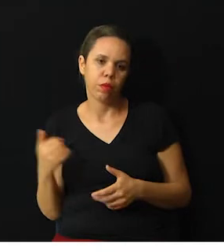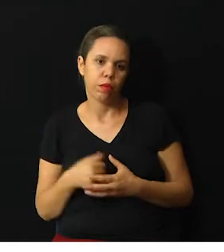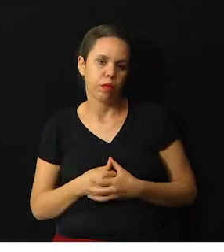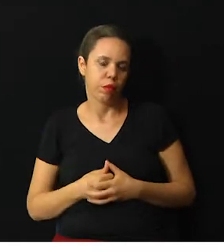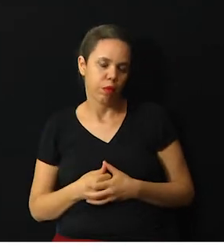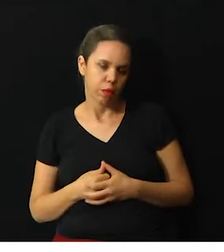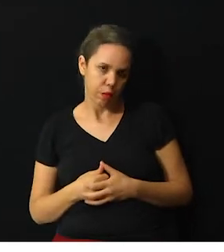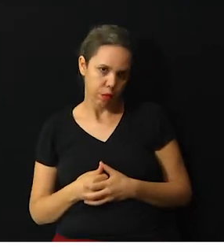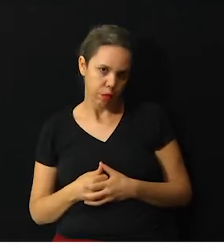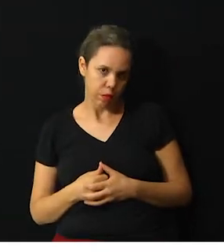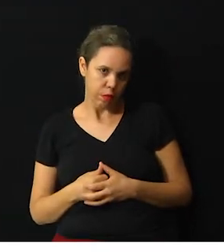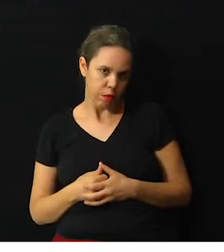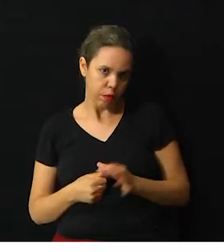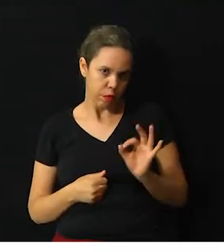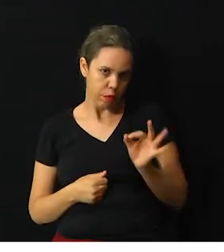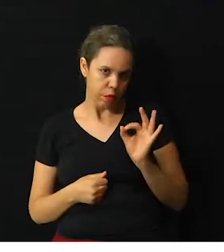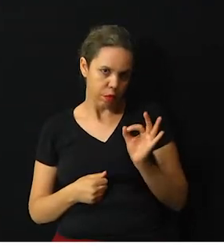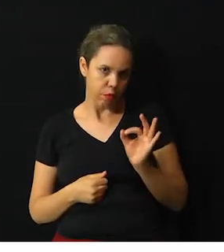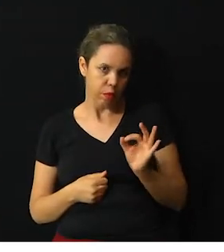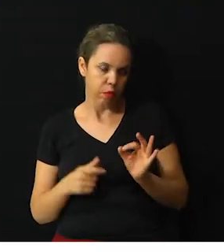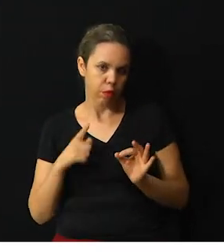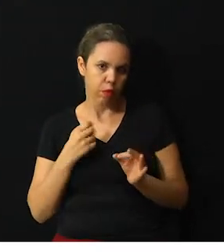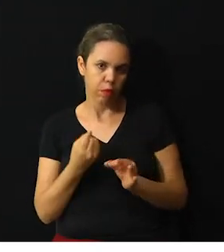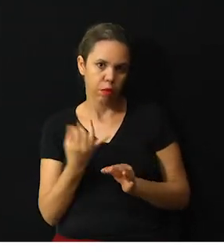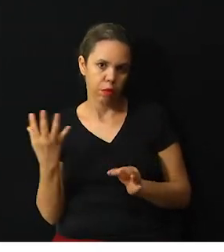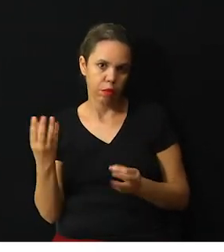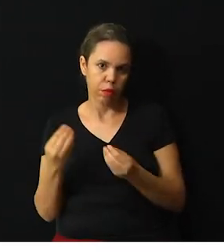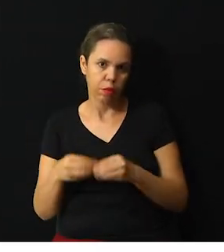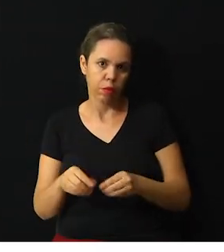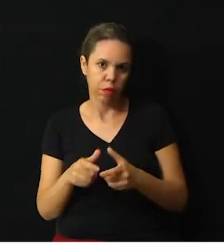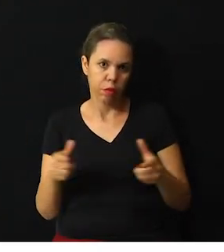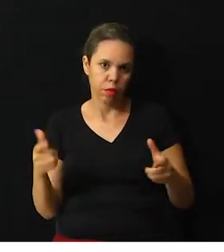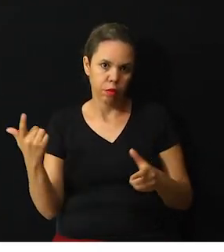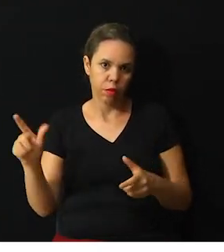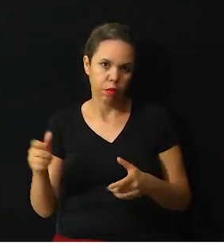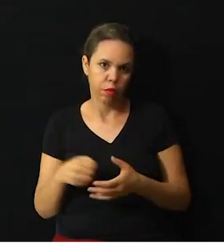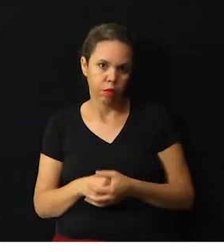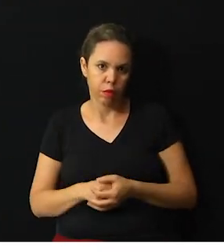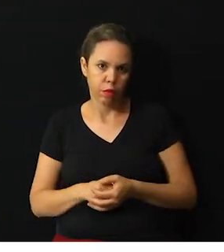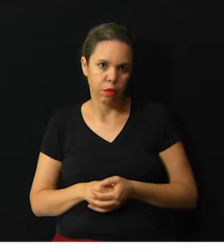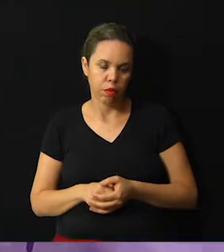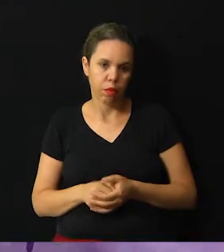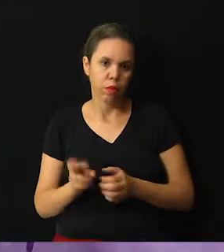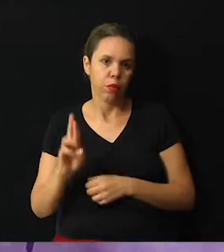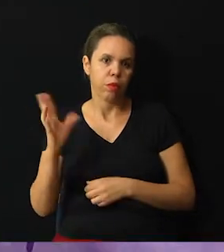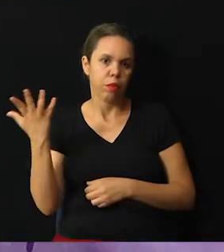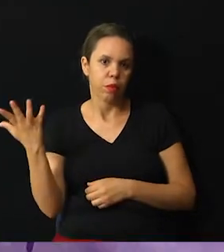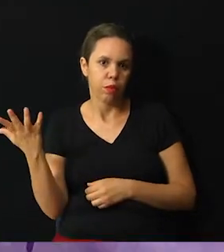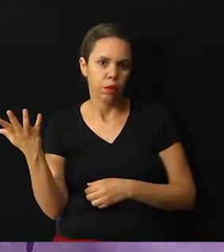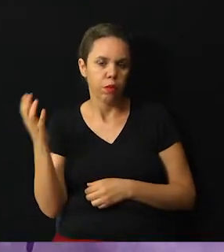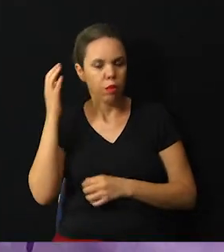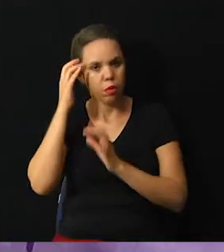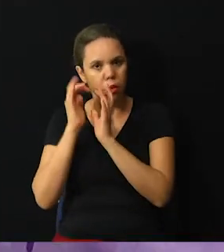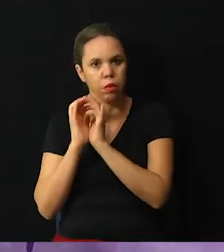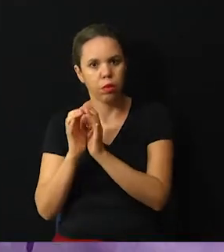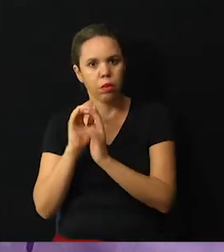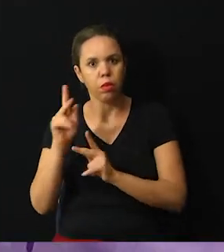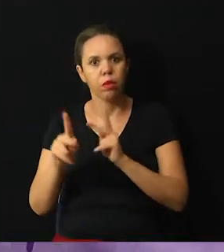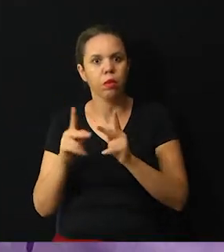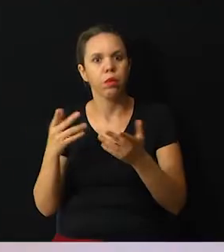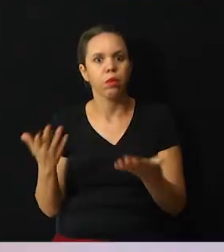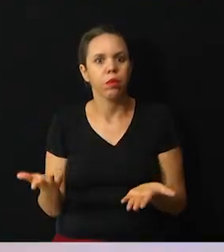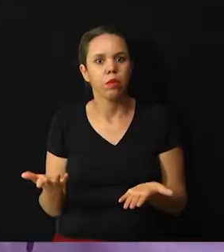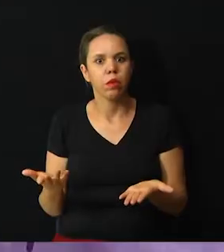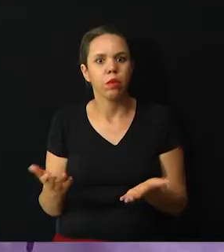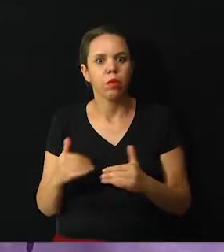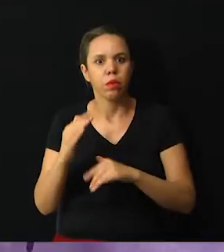a mais prevalente. Então, com certeza, ela tem uma carga de impacto muito maior do que as outras. Doutora, o que acontece com o cérebro do